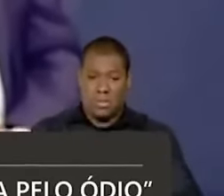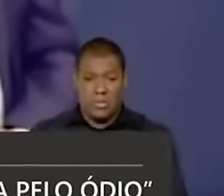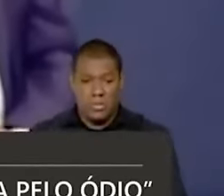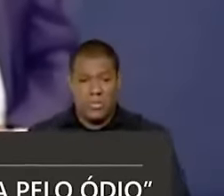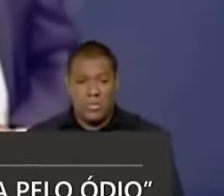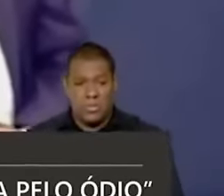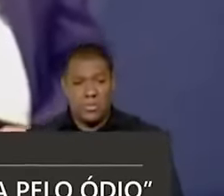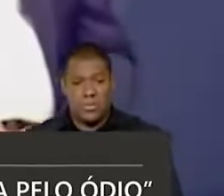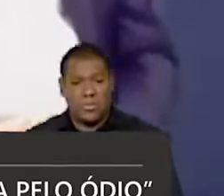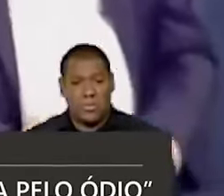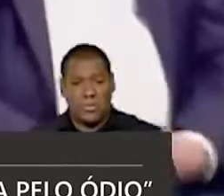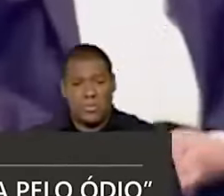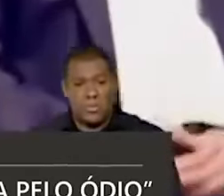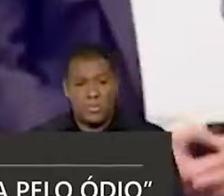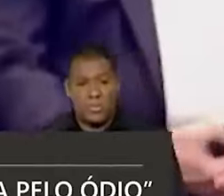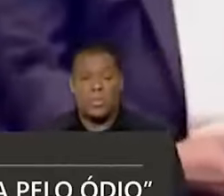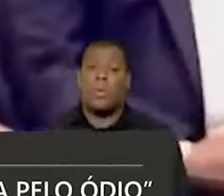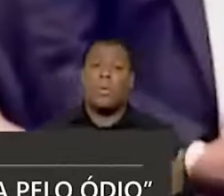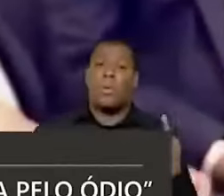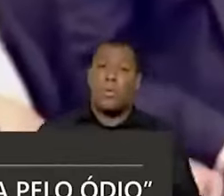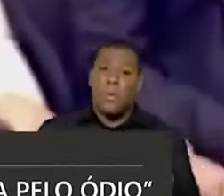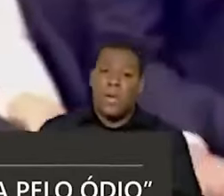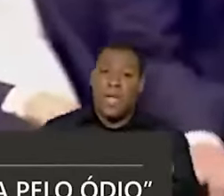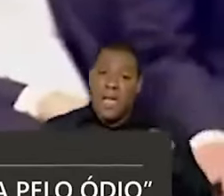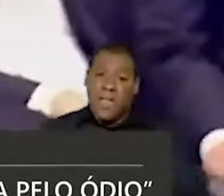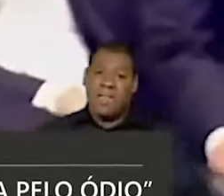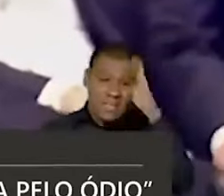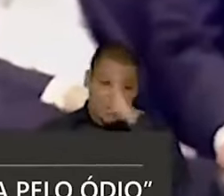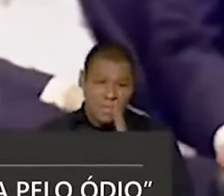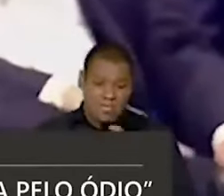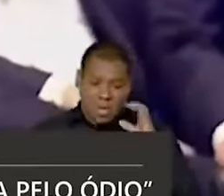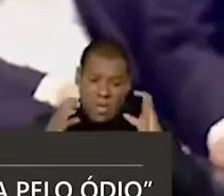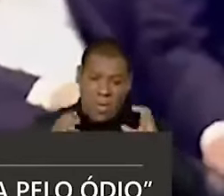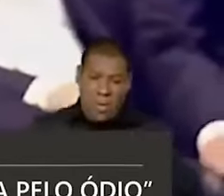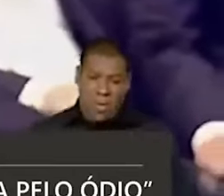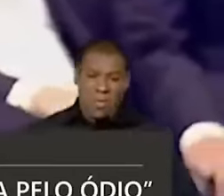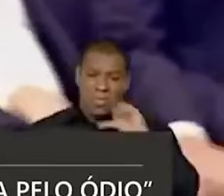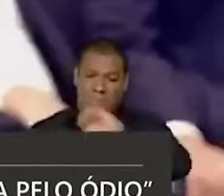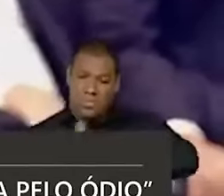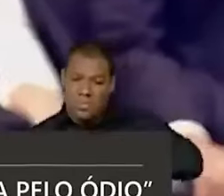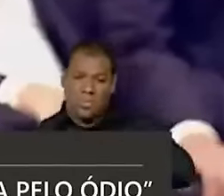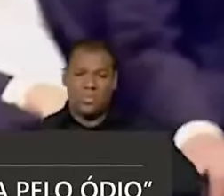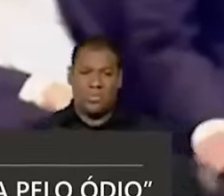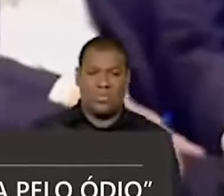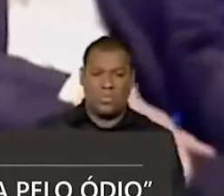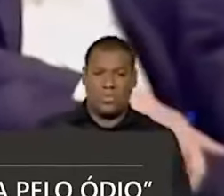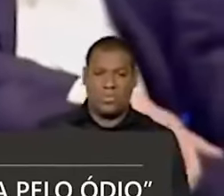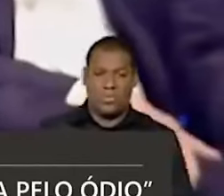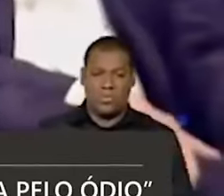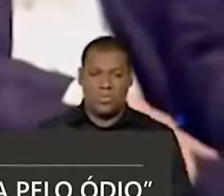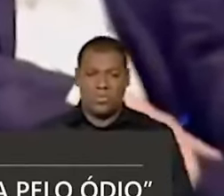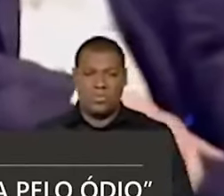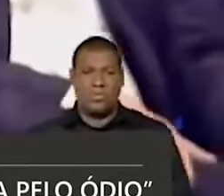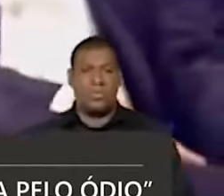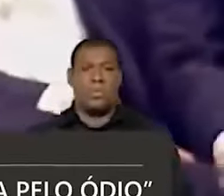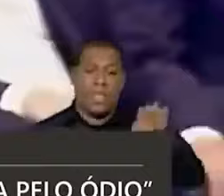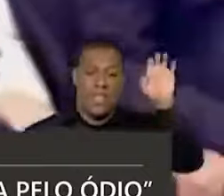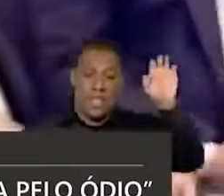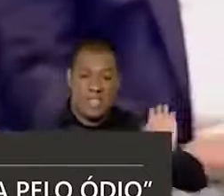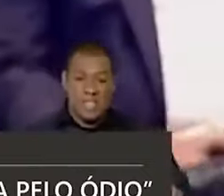Possivelmente porque nós mudamos de comportamento. A esquerda e os setores progressistas